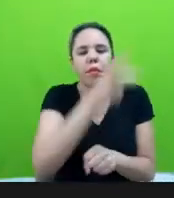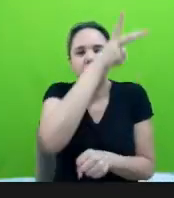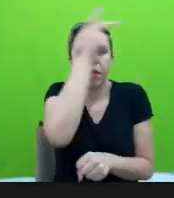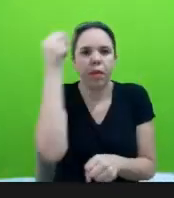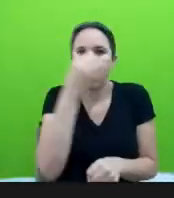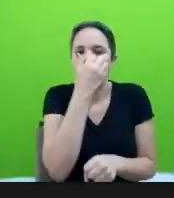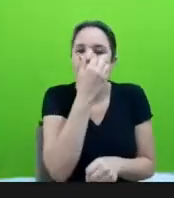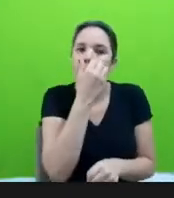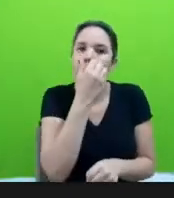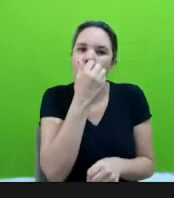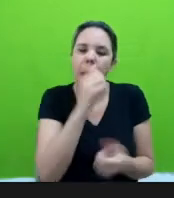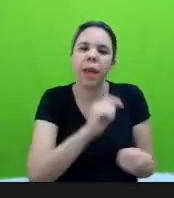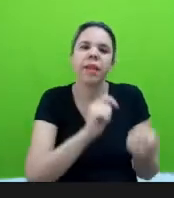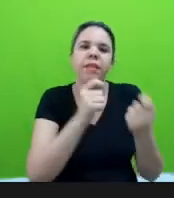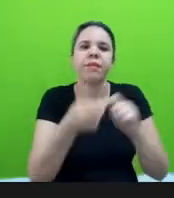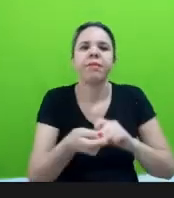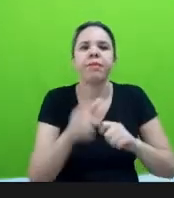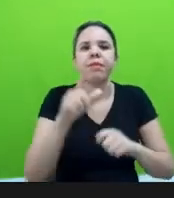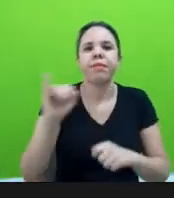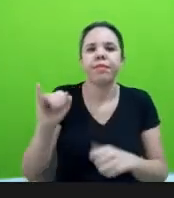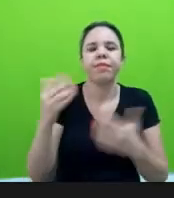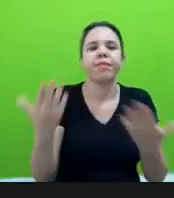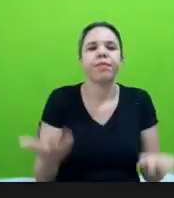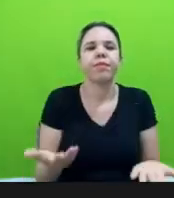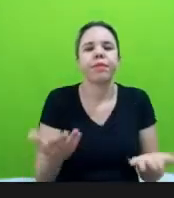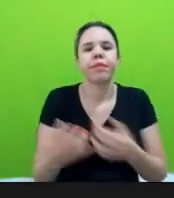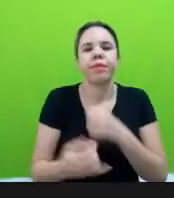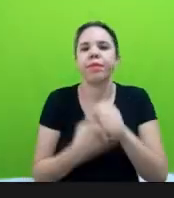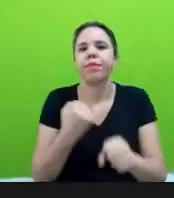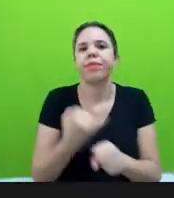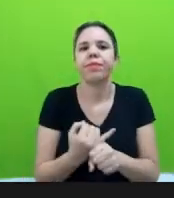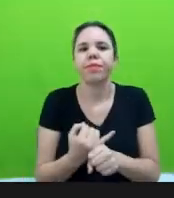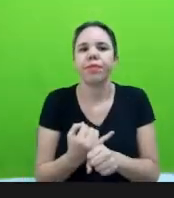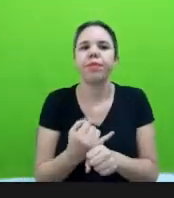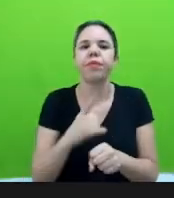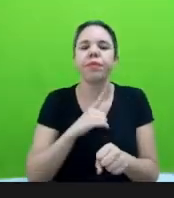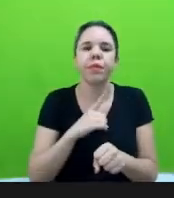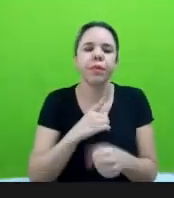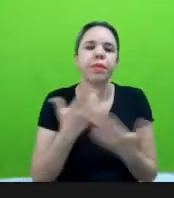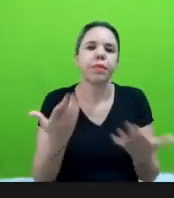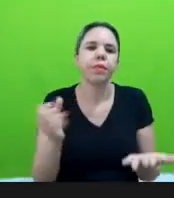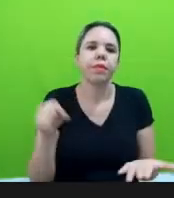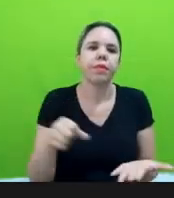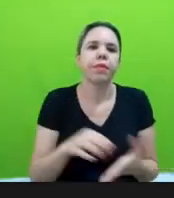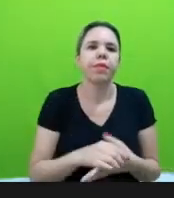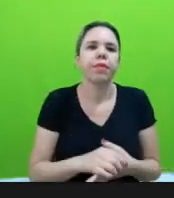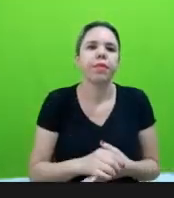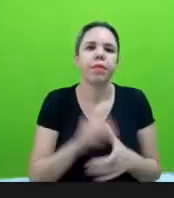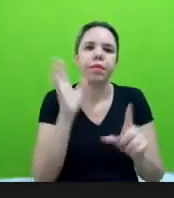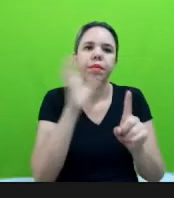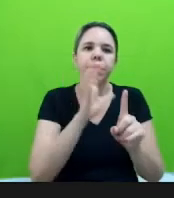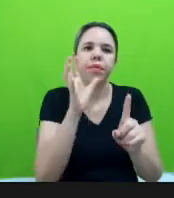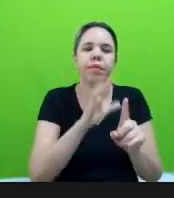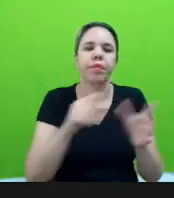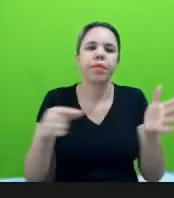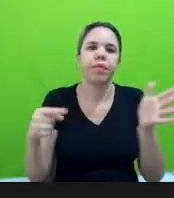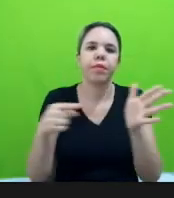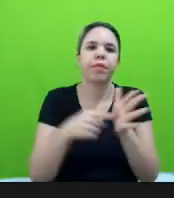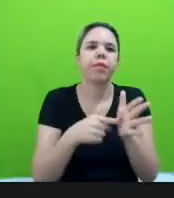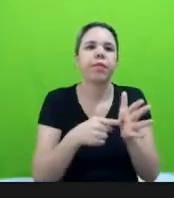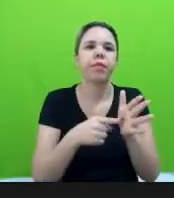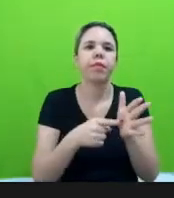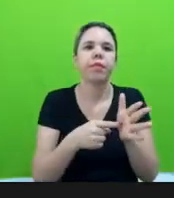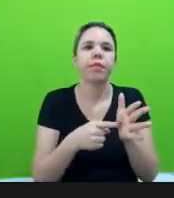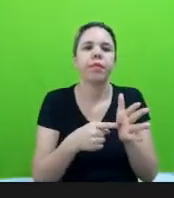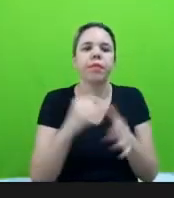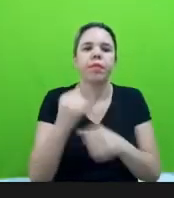se adequar a LAI, montar um portal. Vai ter que buscar de algum jeito, vai ter que pressionar, vai ter que denunciar, vai ter que denunciar que o site está fora